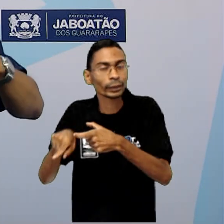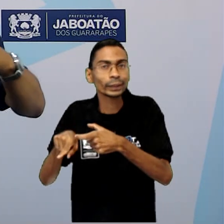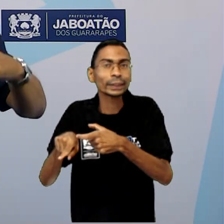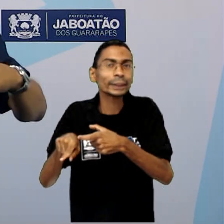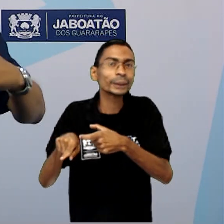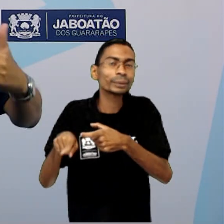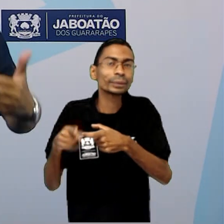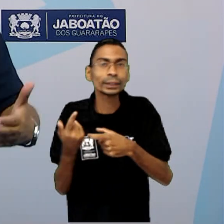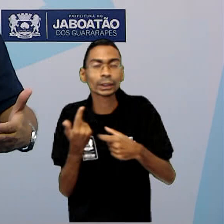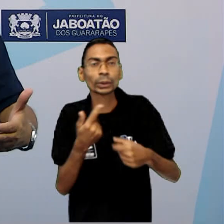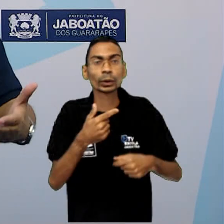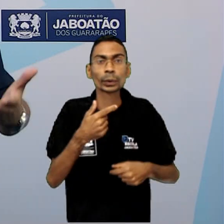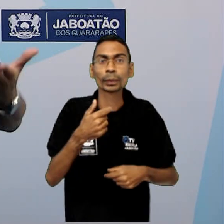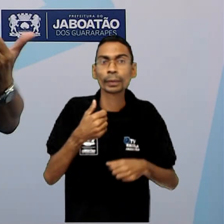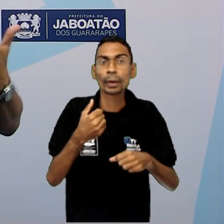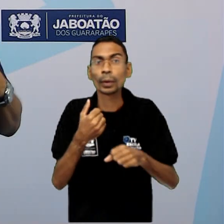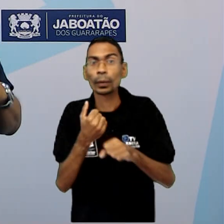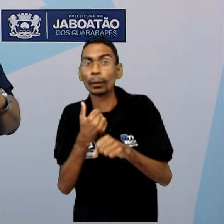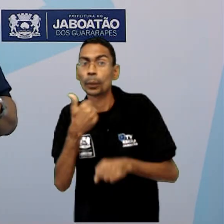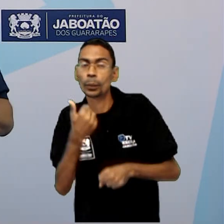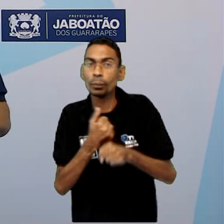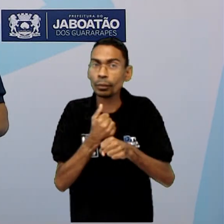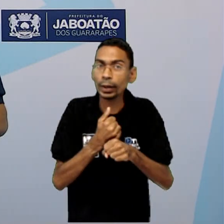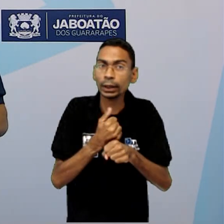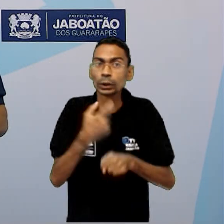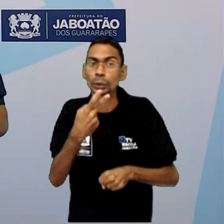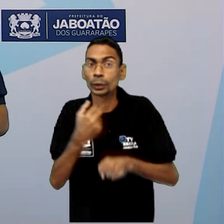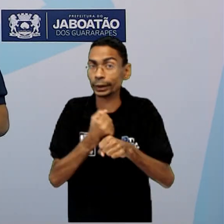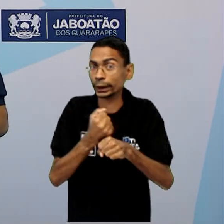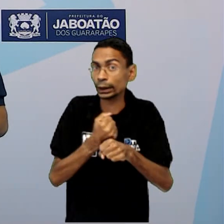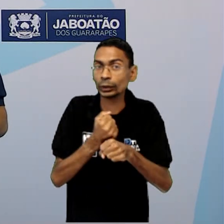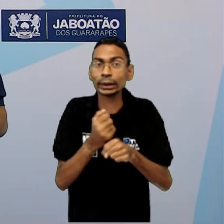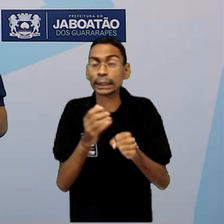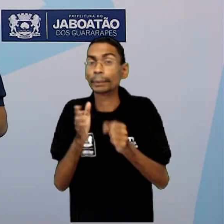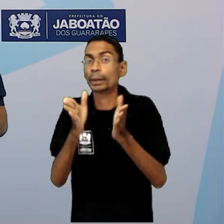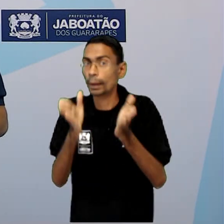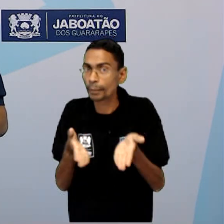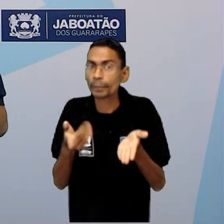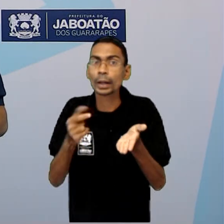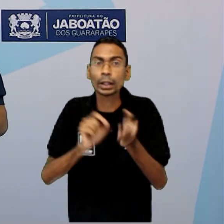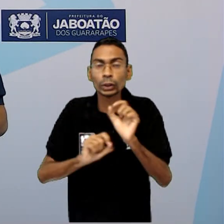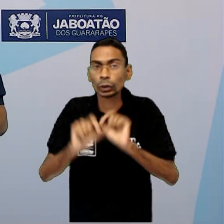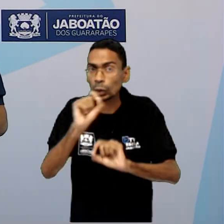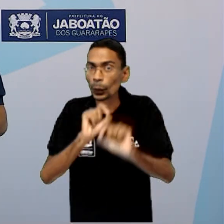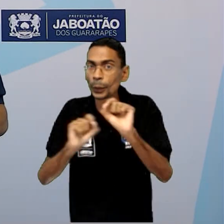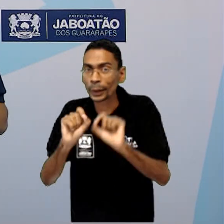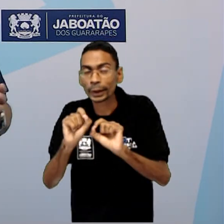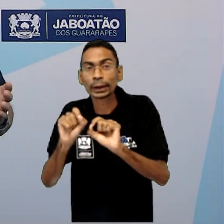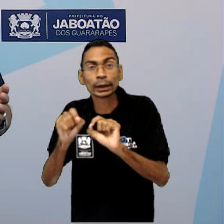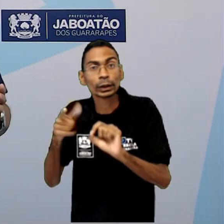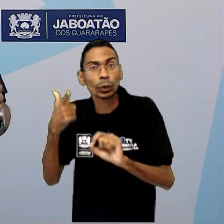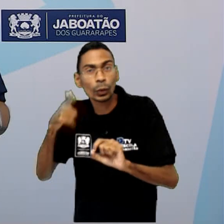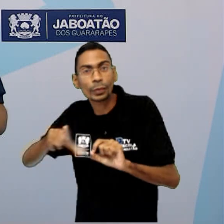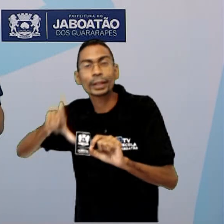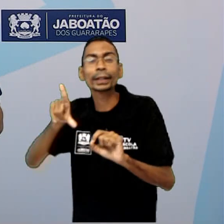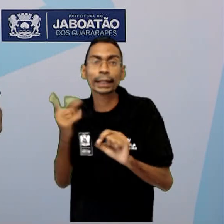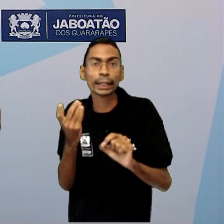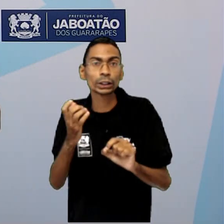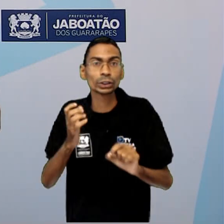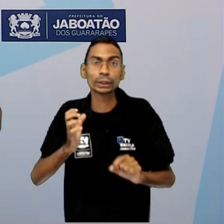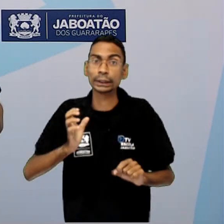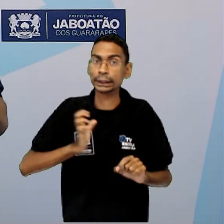em 1 ano, 2 anos, você já tem que me dar uma parte do que você conseguiu lá de riqueza, ou seja,